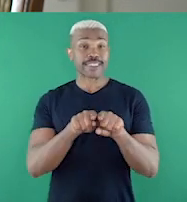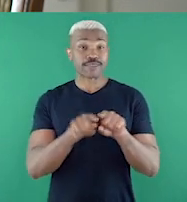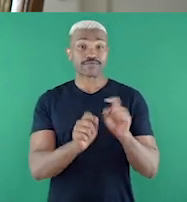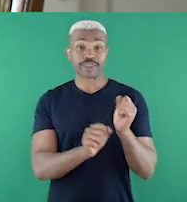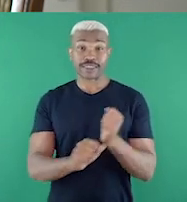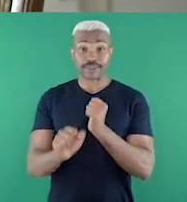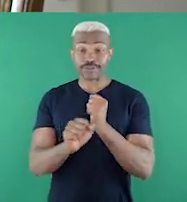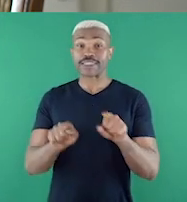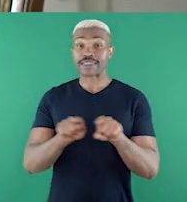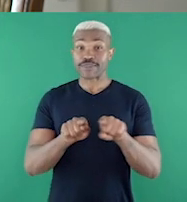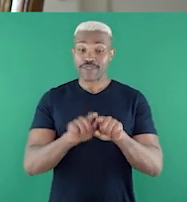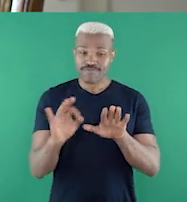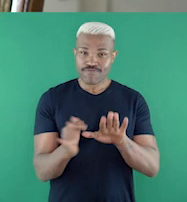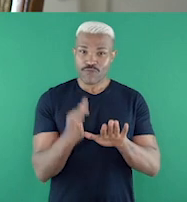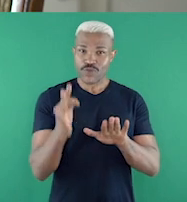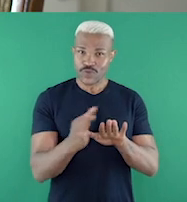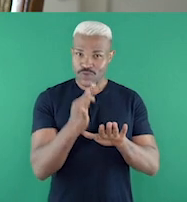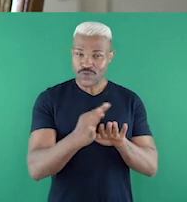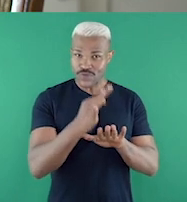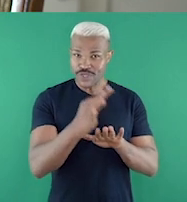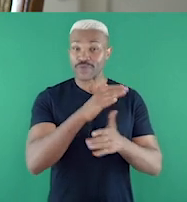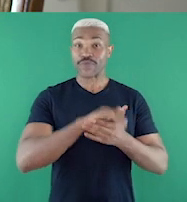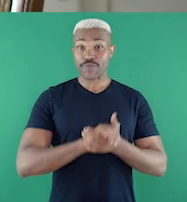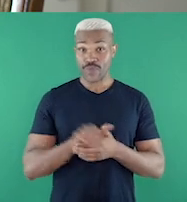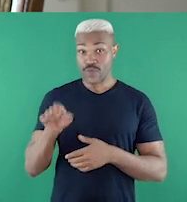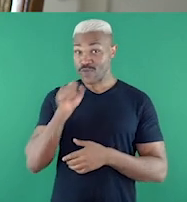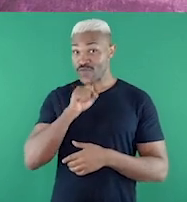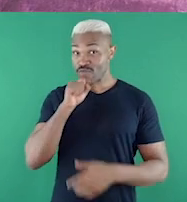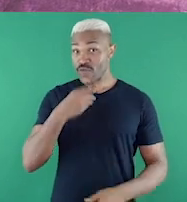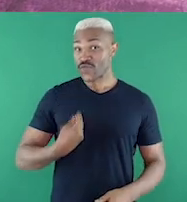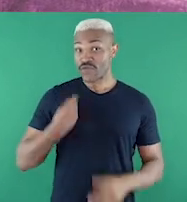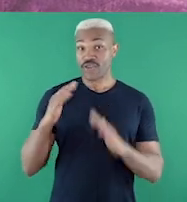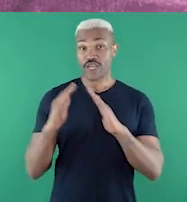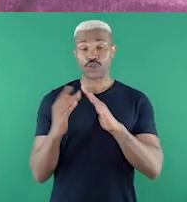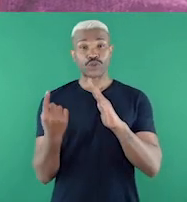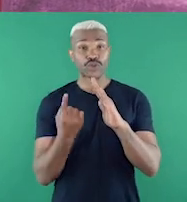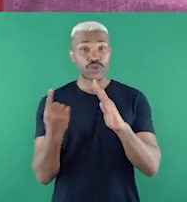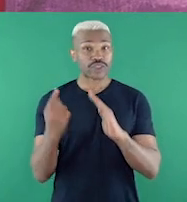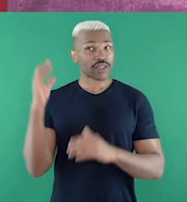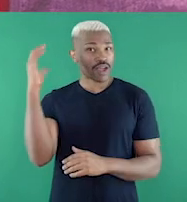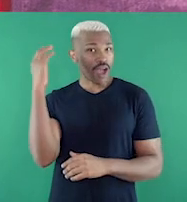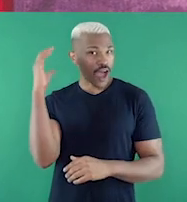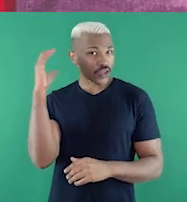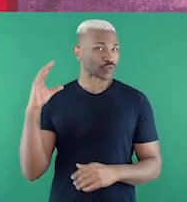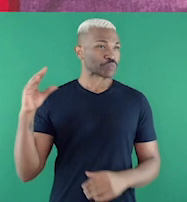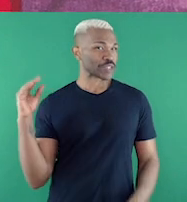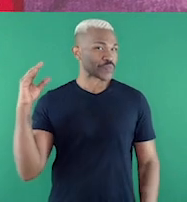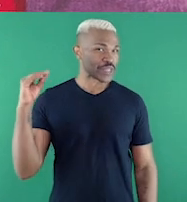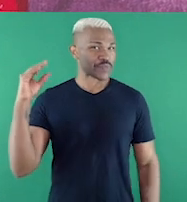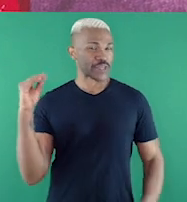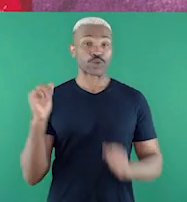e bordava. Ela morava sozinha e as vozes do rádio lhe faziam